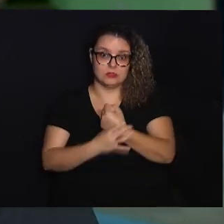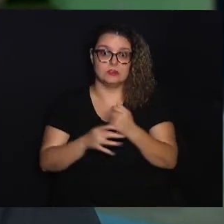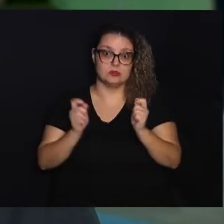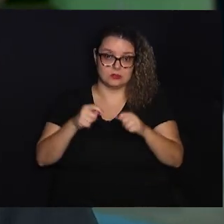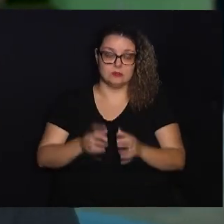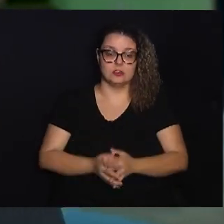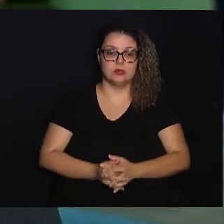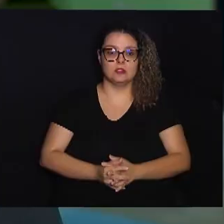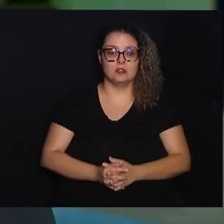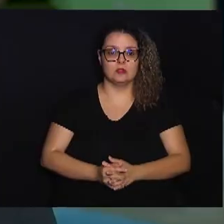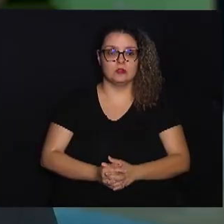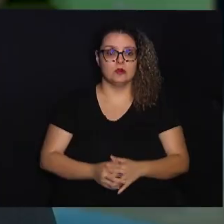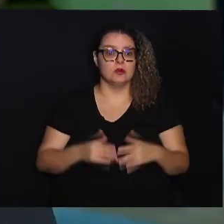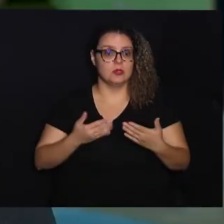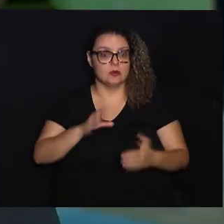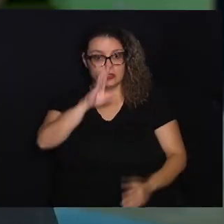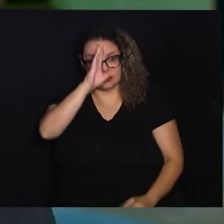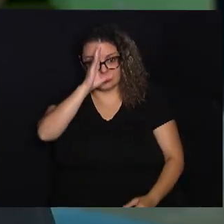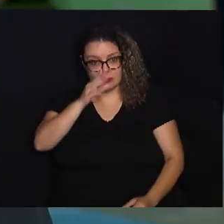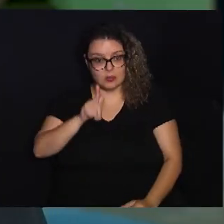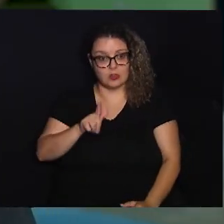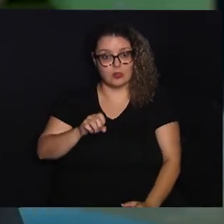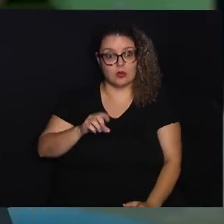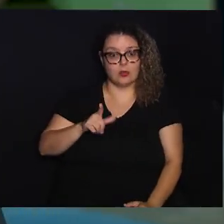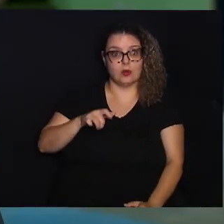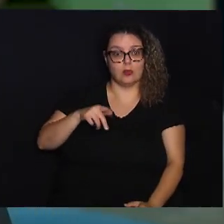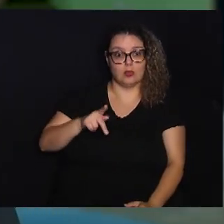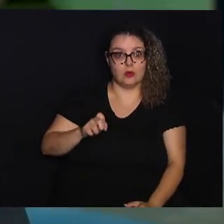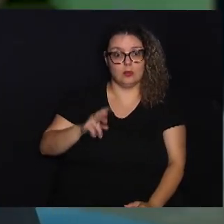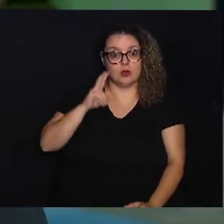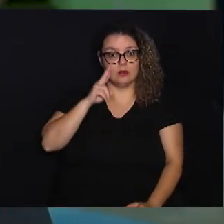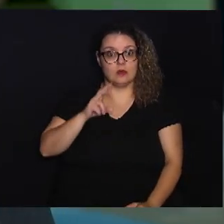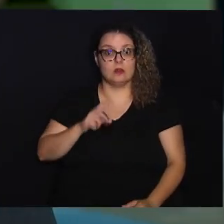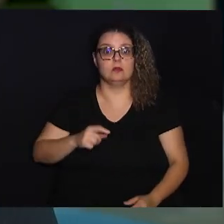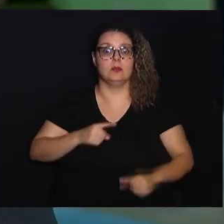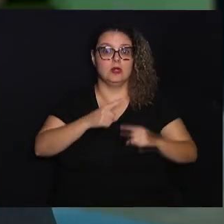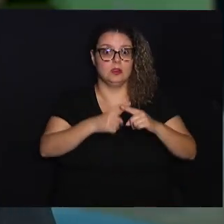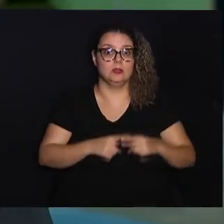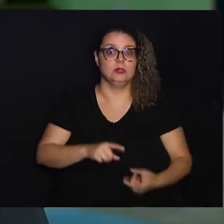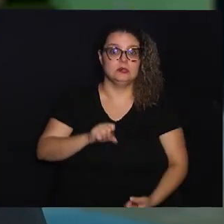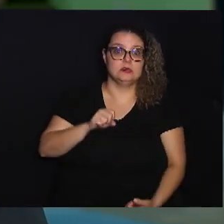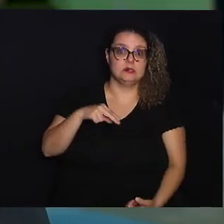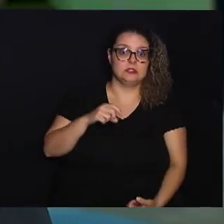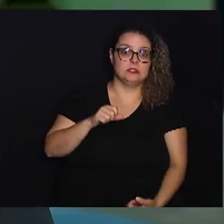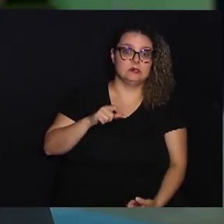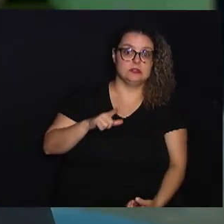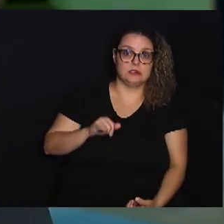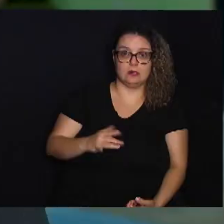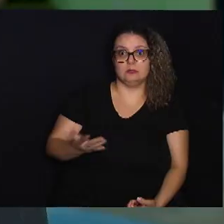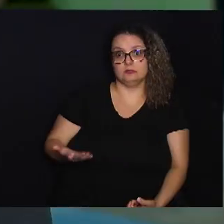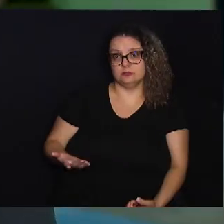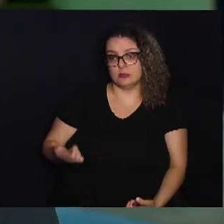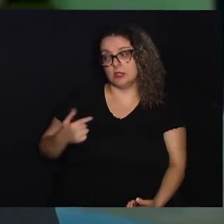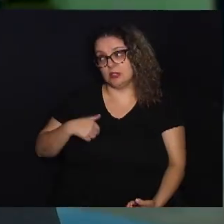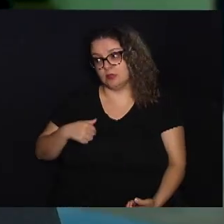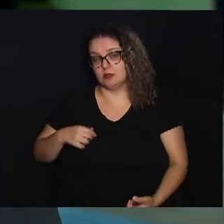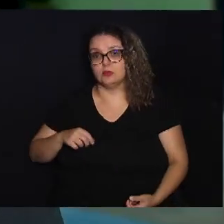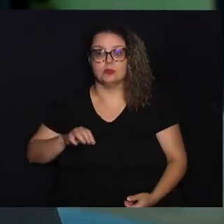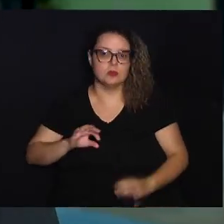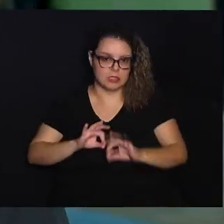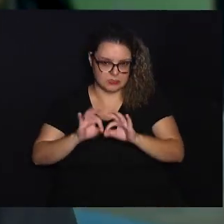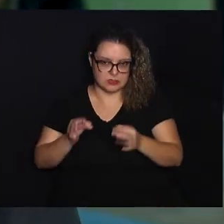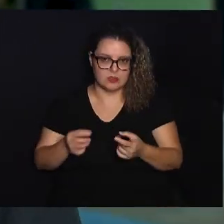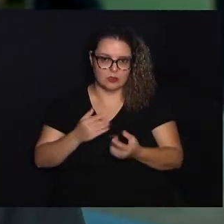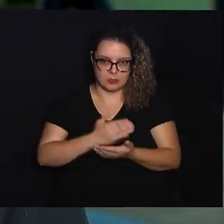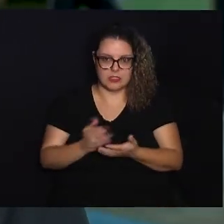assim da forma mais segura possível. E quais são os principais golpes que a gente consegue ver numa luta de sandá? Olha, eu vou